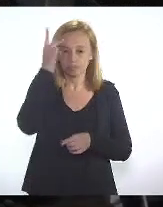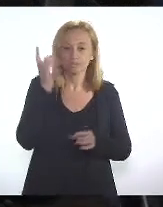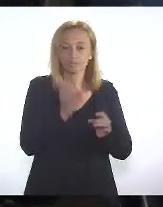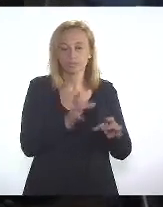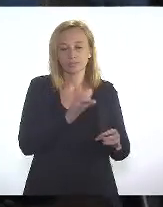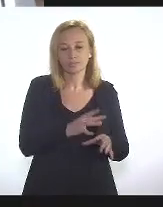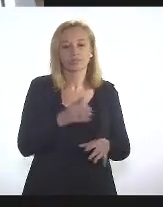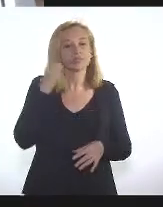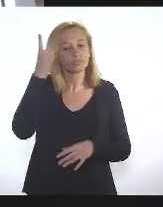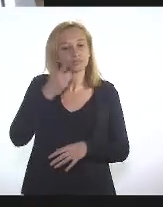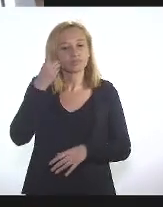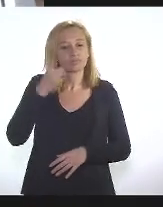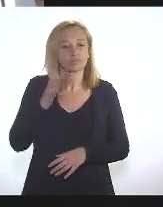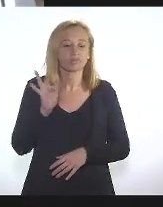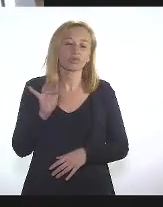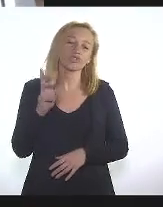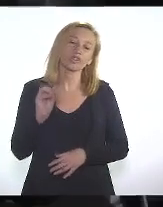Silva.